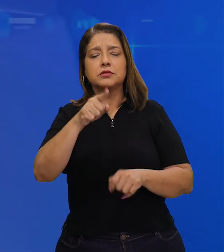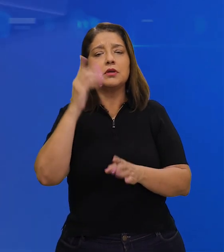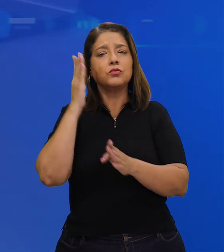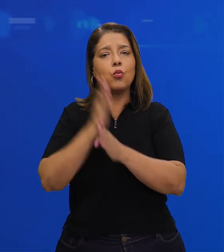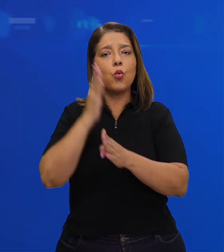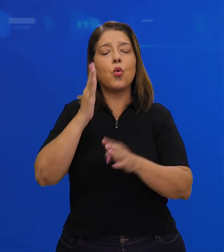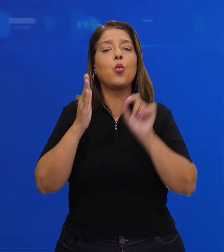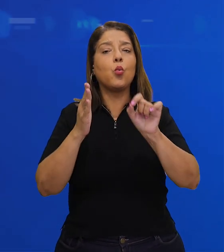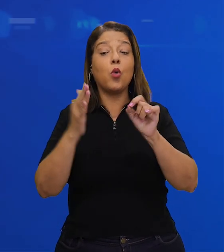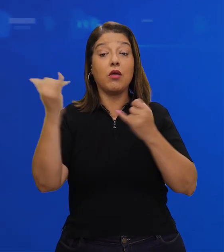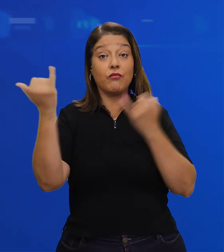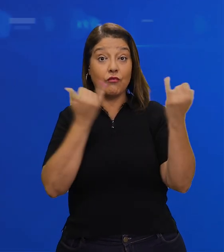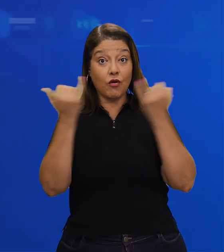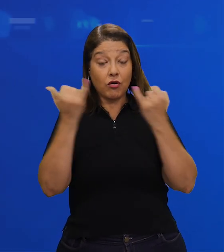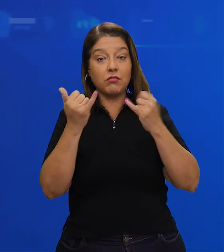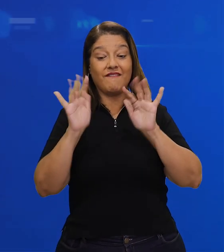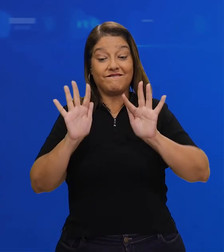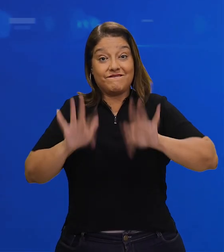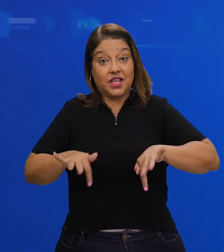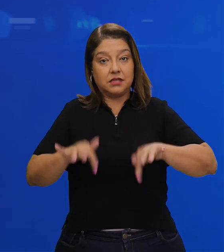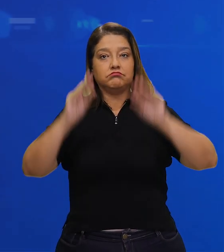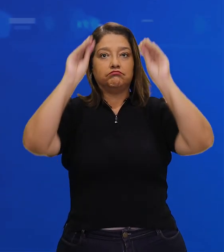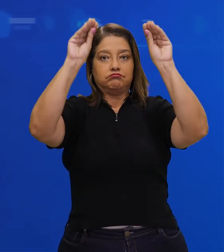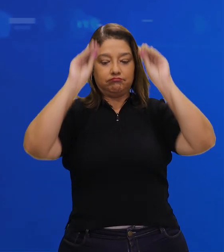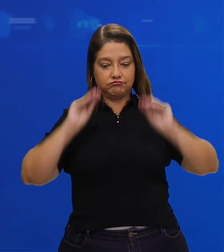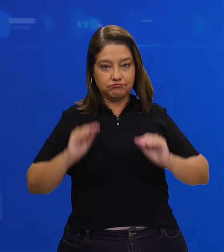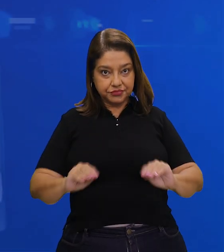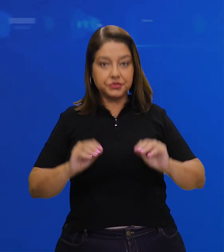essas informações no fim do texto.